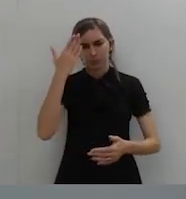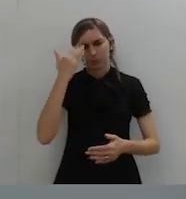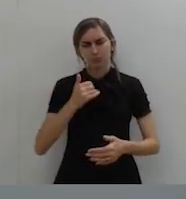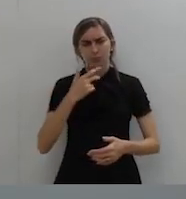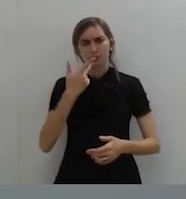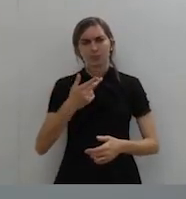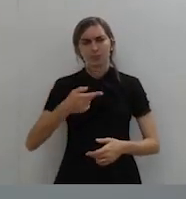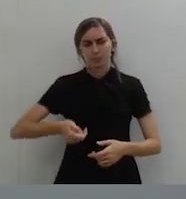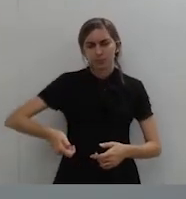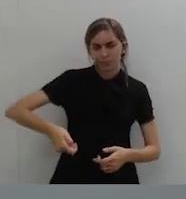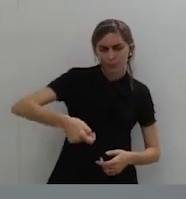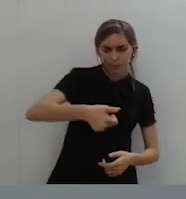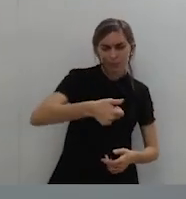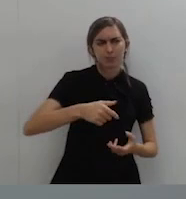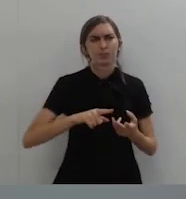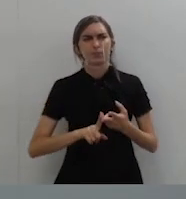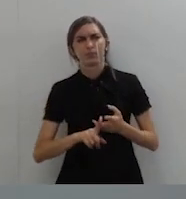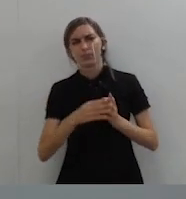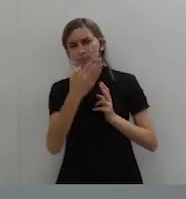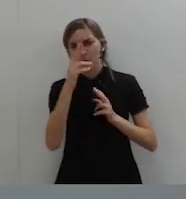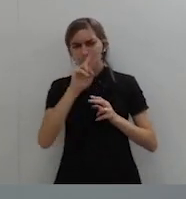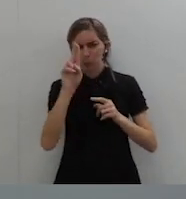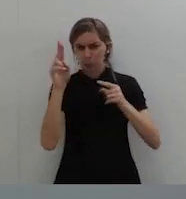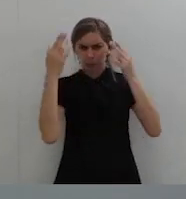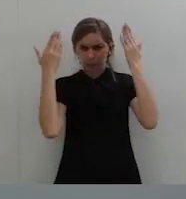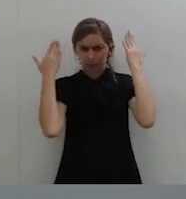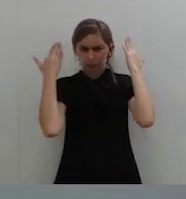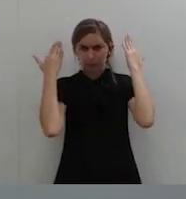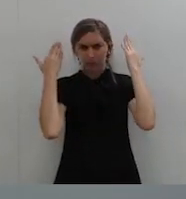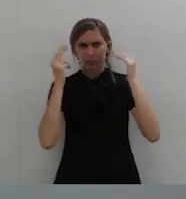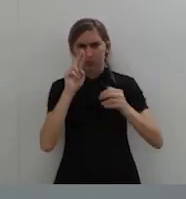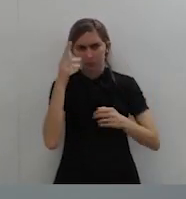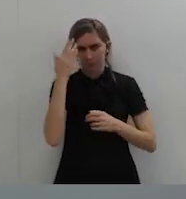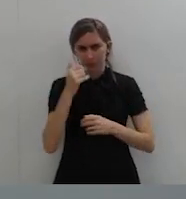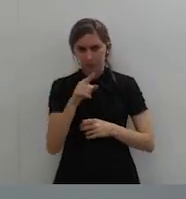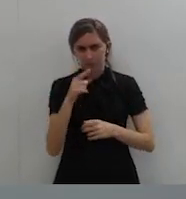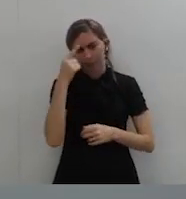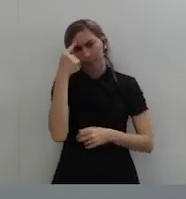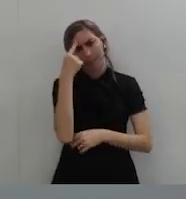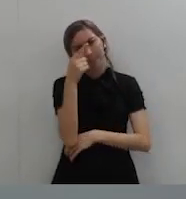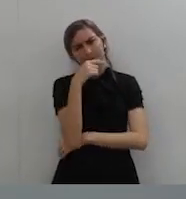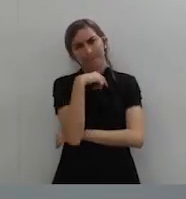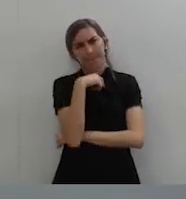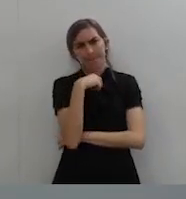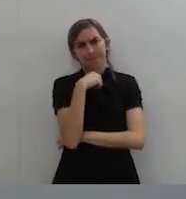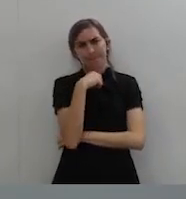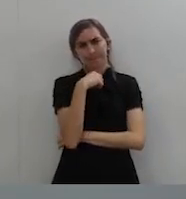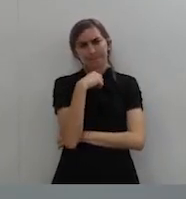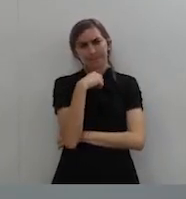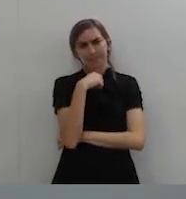dizer o que é bila, berlinde, chimbra ou bulica? Pensa um pouquinho.